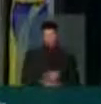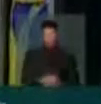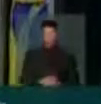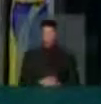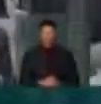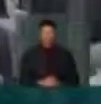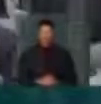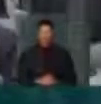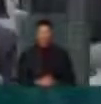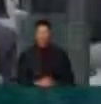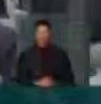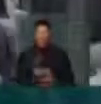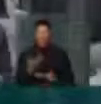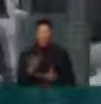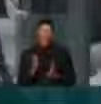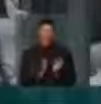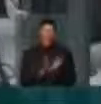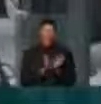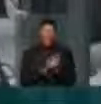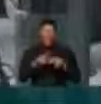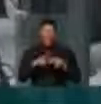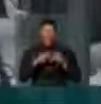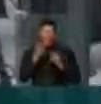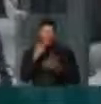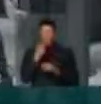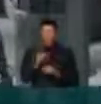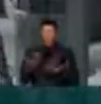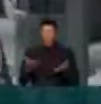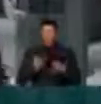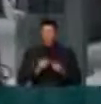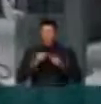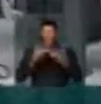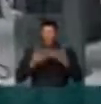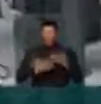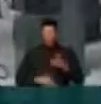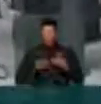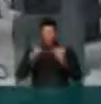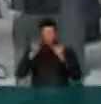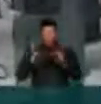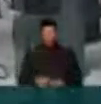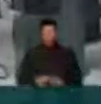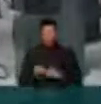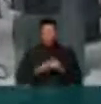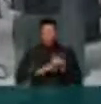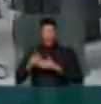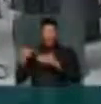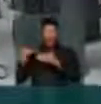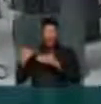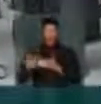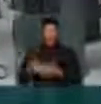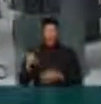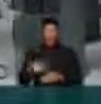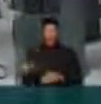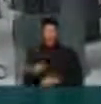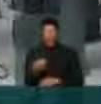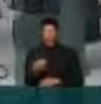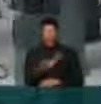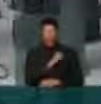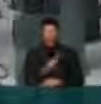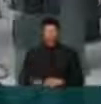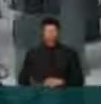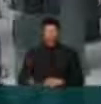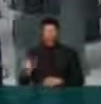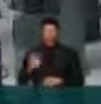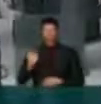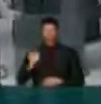Augusto Coutinho, quero primeiro parabenizar pelo pronunciamento. Vossa Excelência faz um relato preciso da tragédia que é esse atual governo federal,